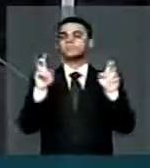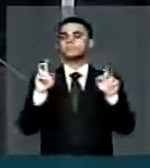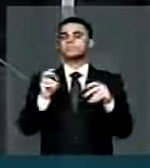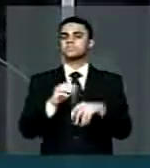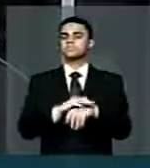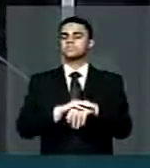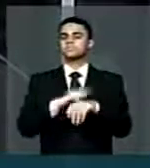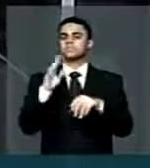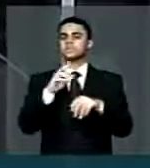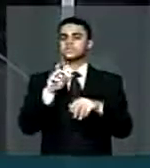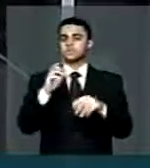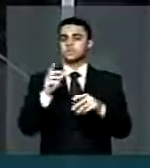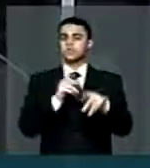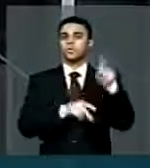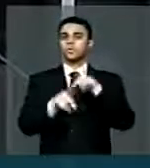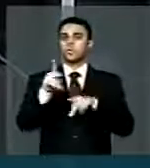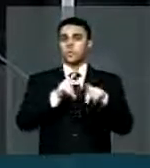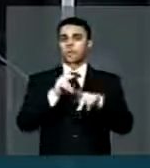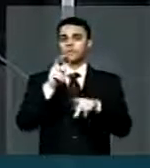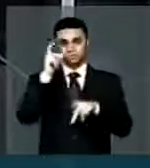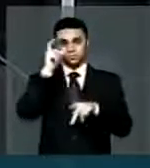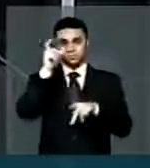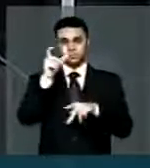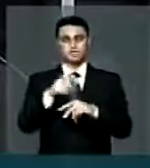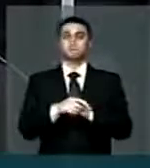absoluto interesse da nação.